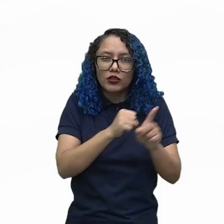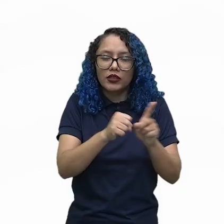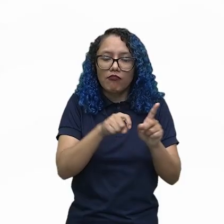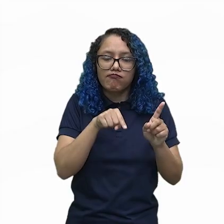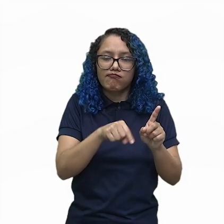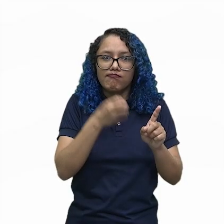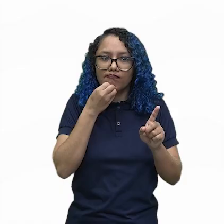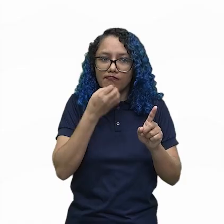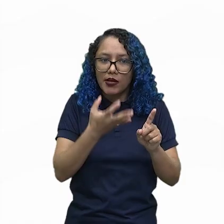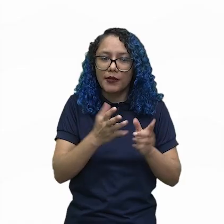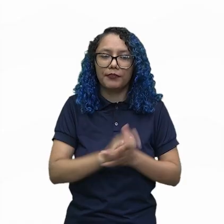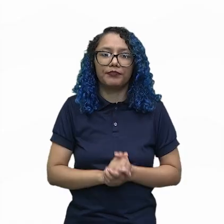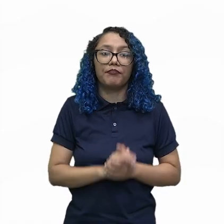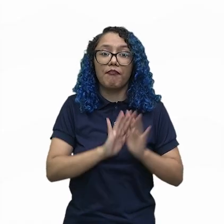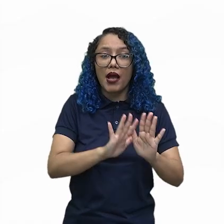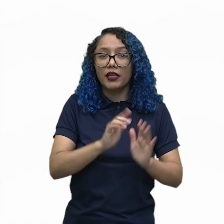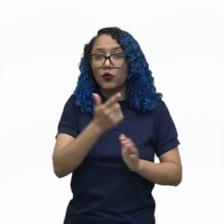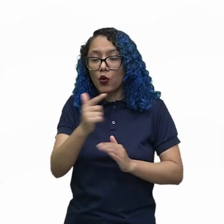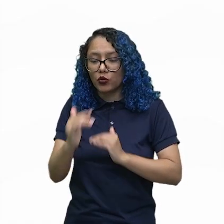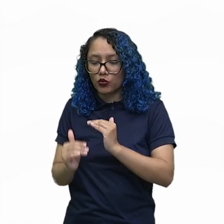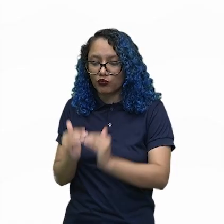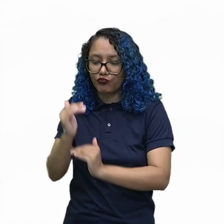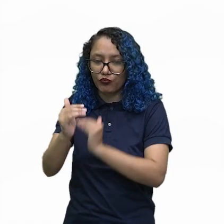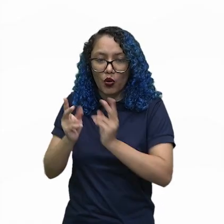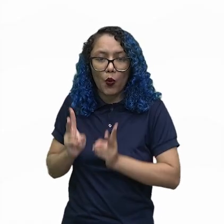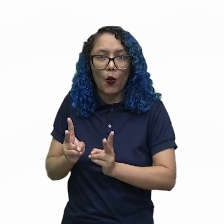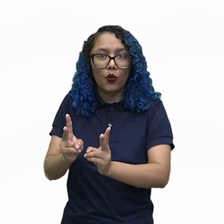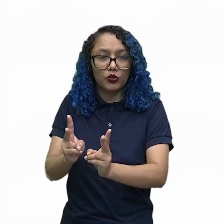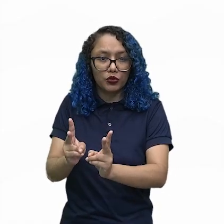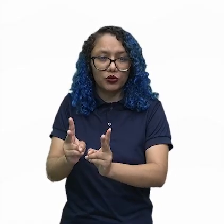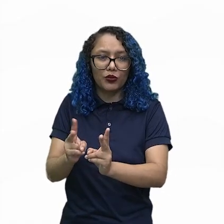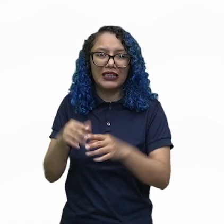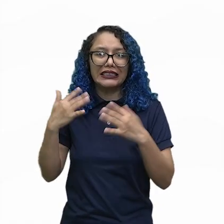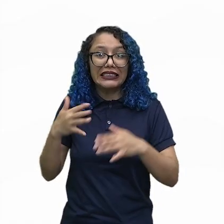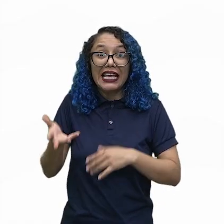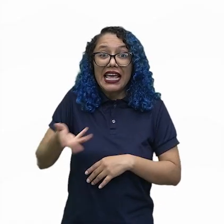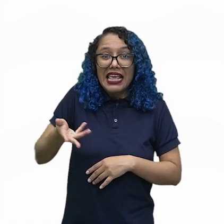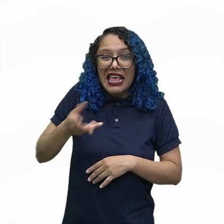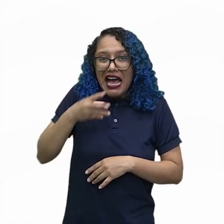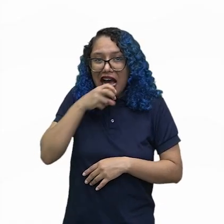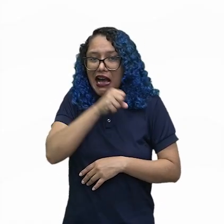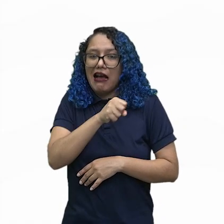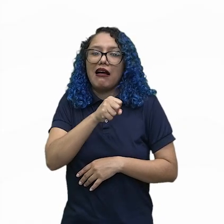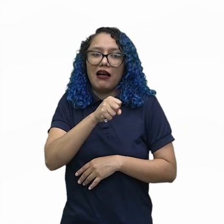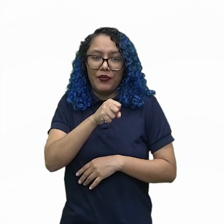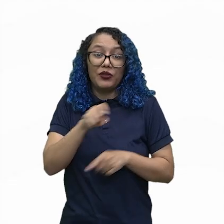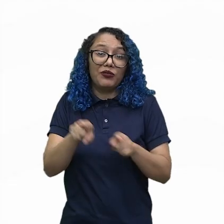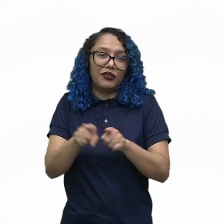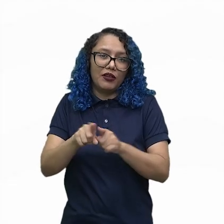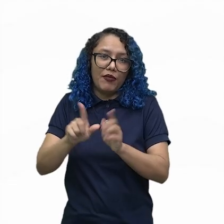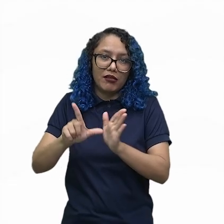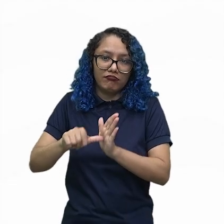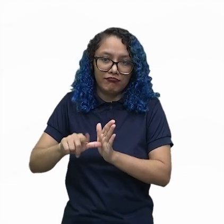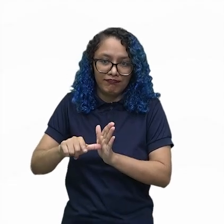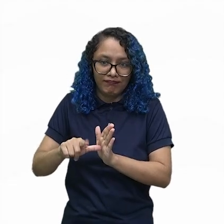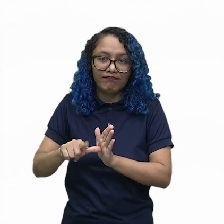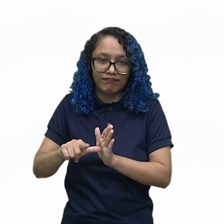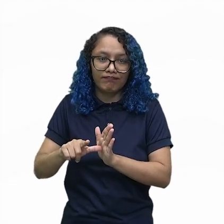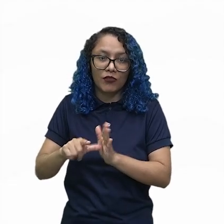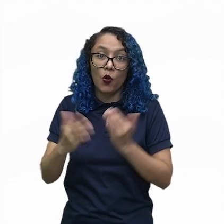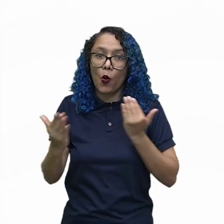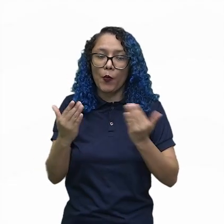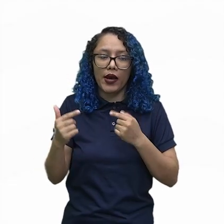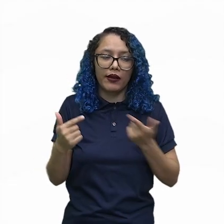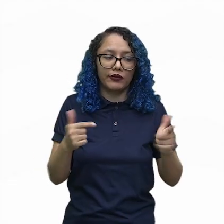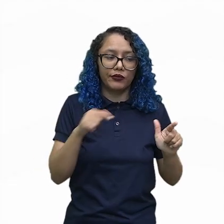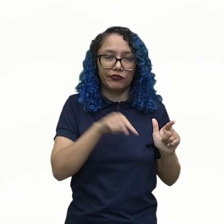nos países emergentes ou em desenvolvimento, ela foi muito acelerada, tá? Foi tardia em relação